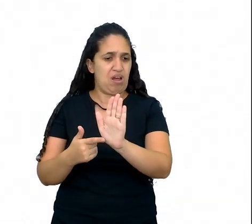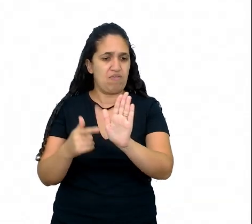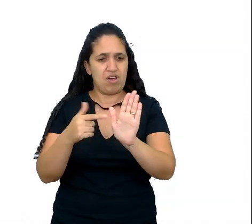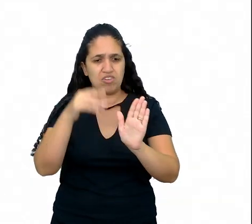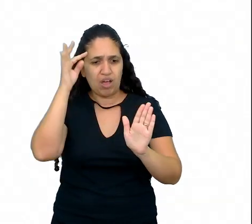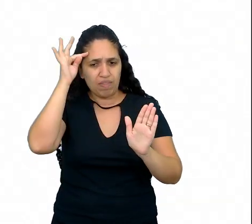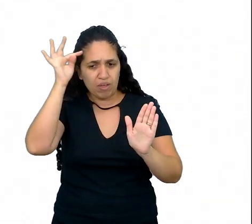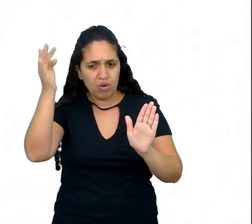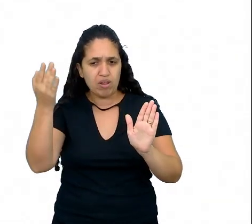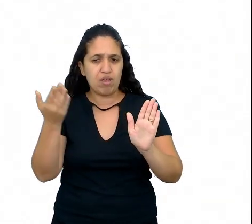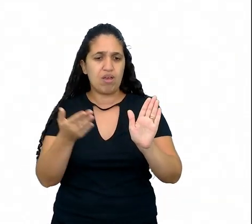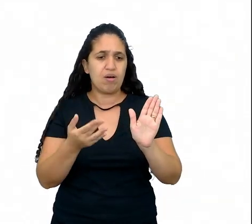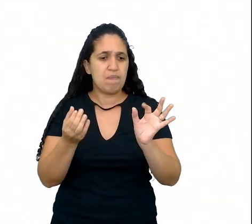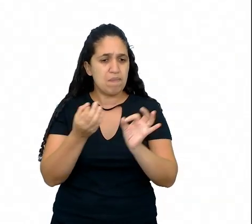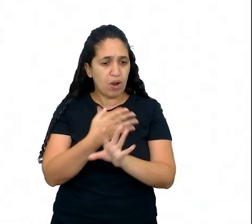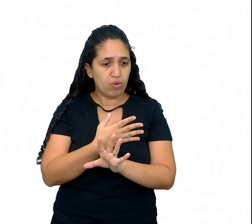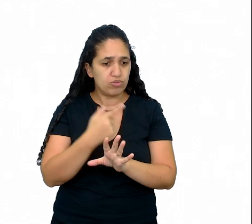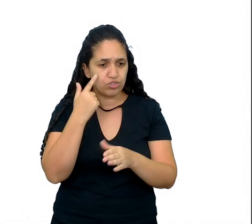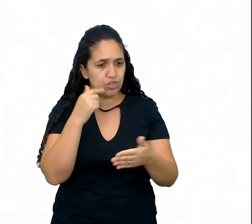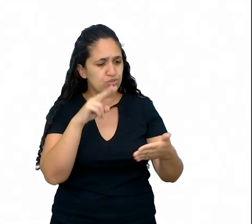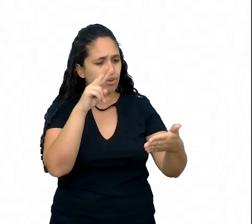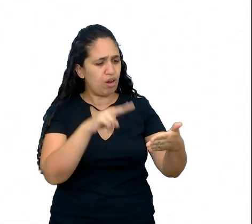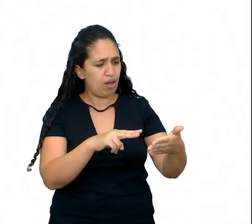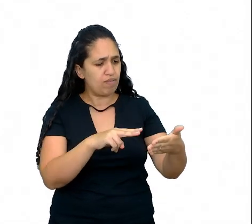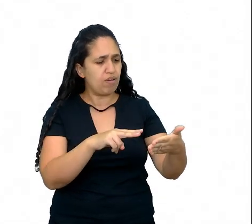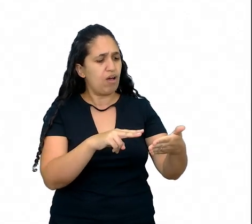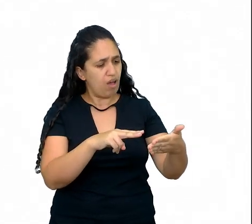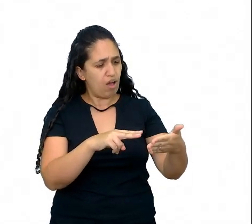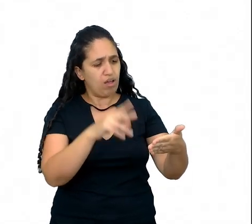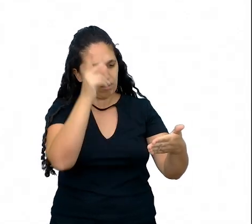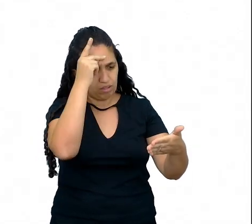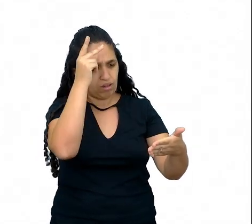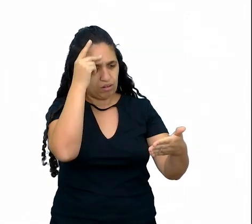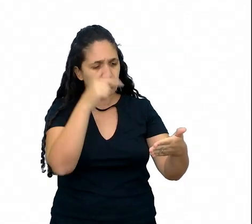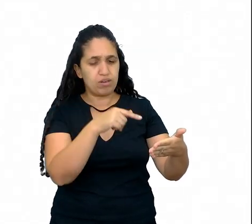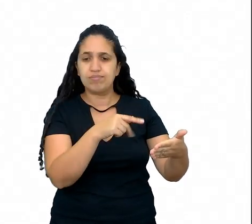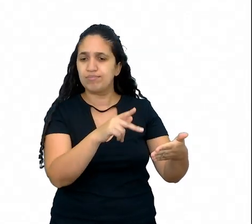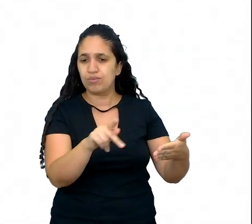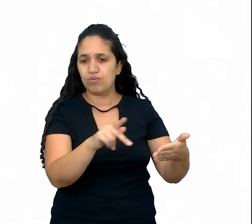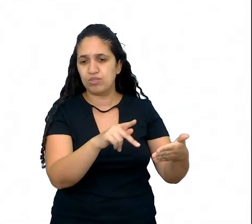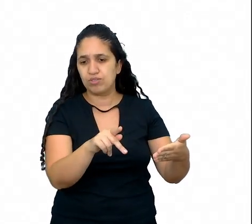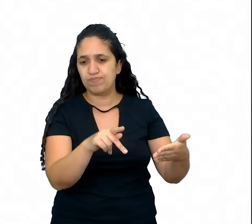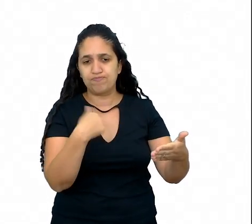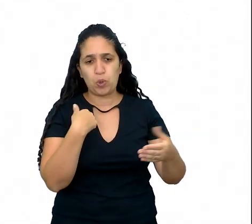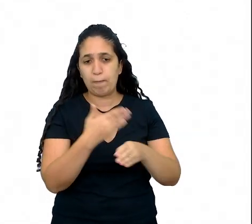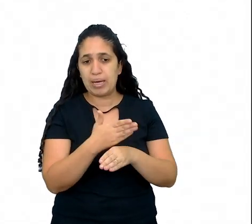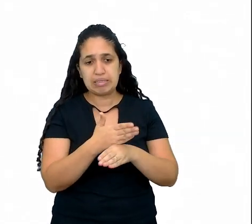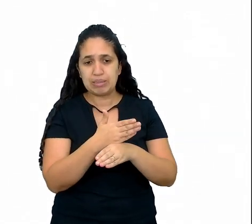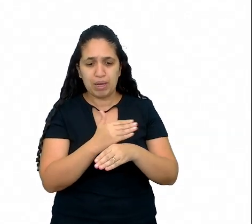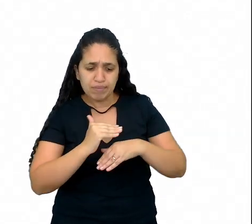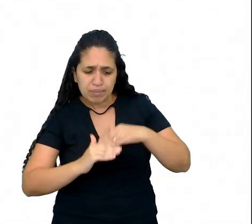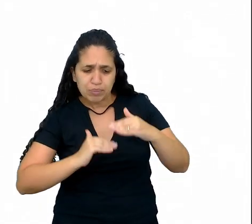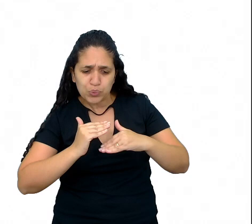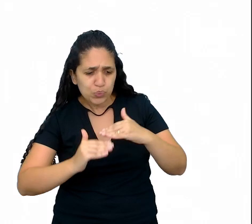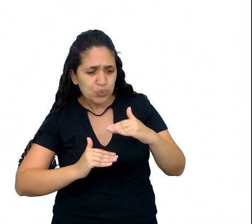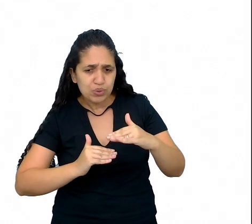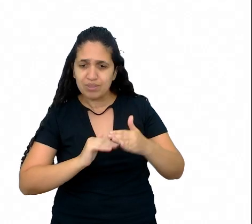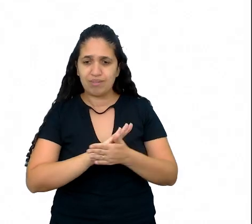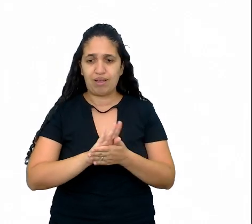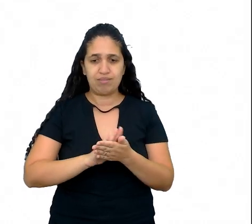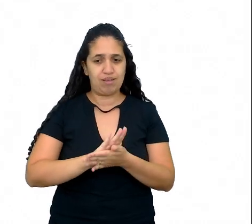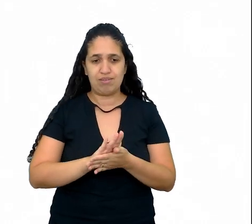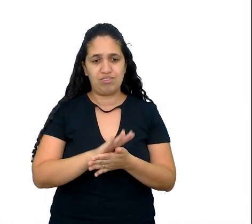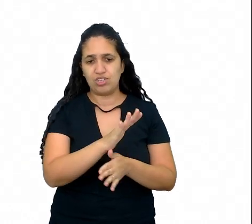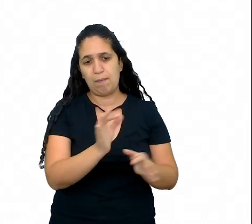estavam prontas, tudo já está pronto, e a gente ficava ali como mero espectador, sem participar do processo ativo da